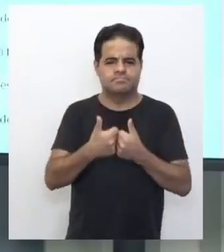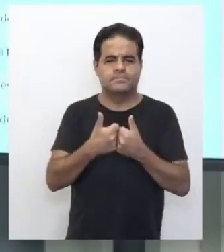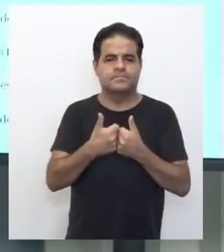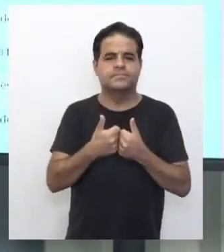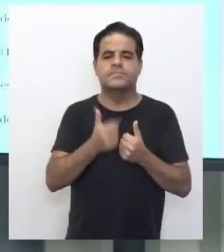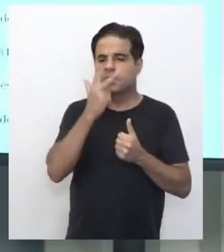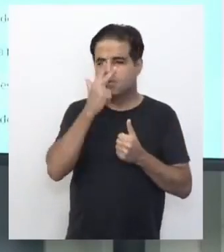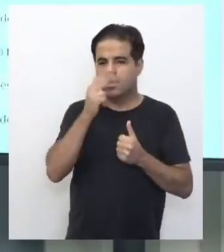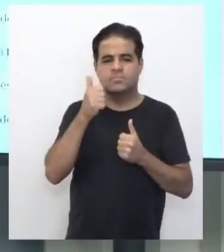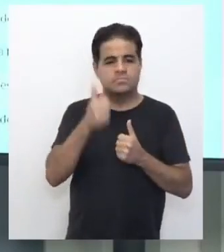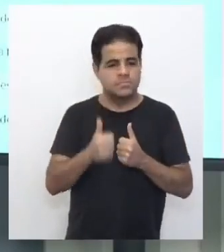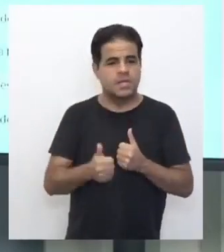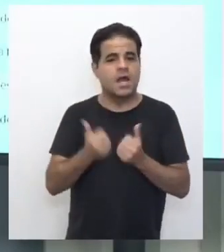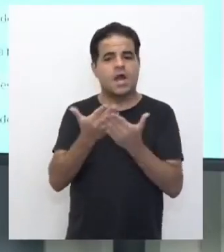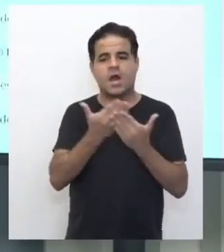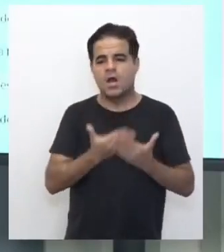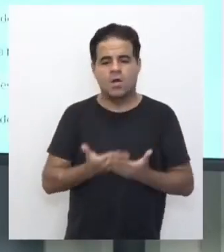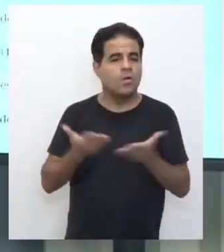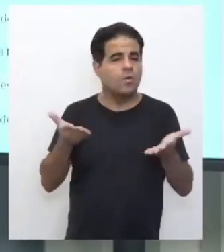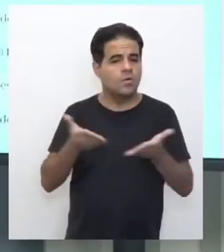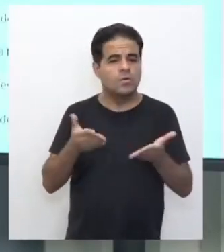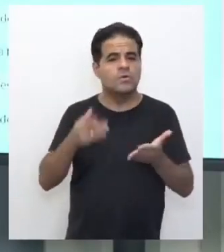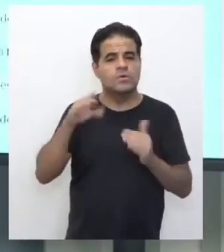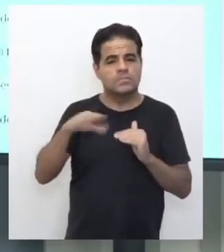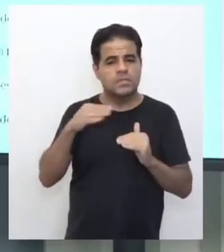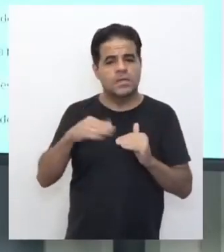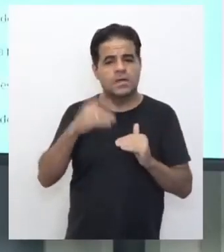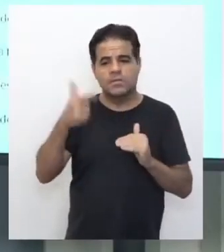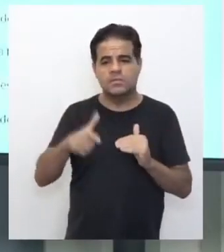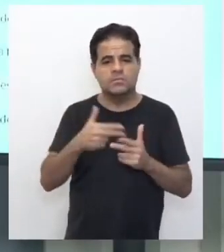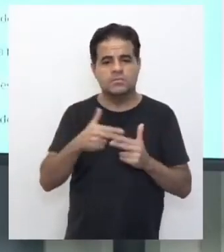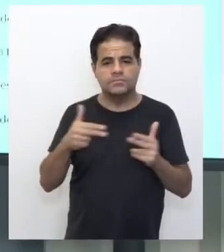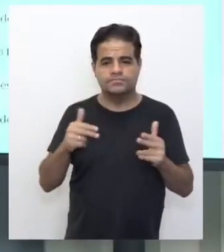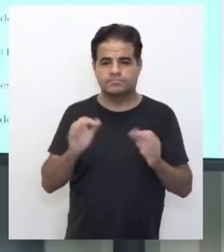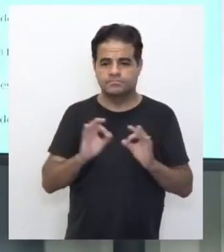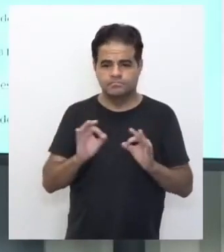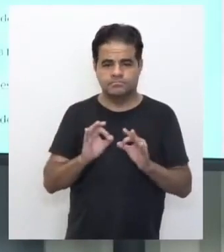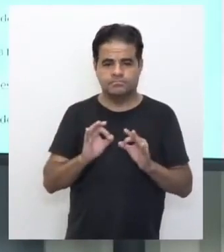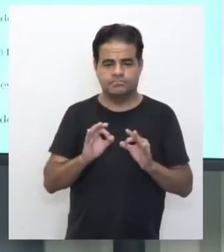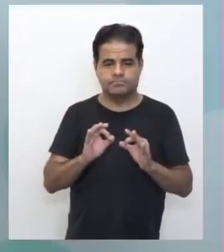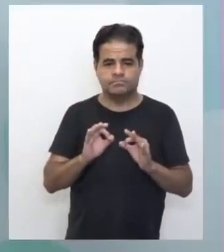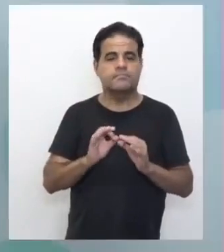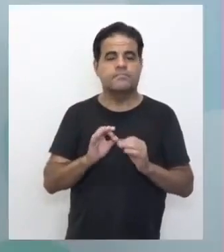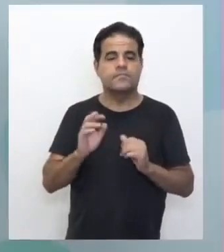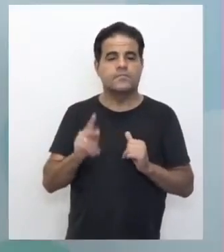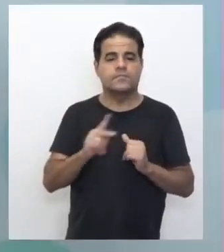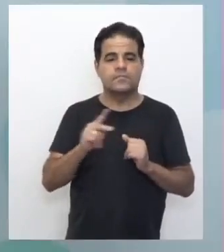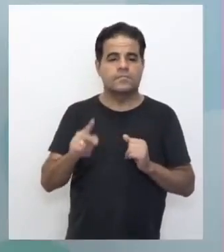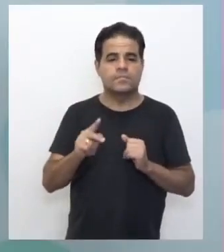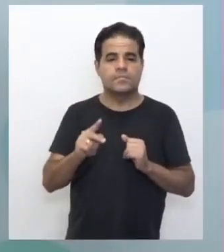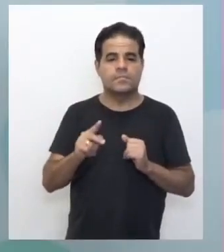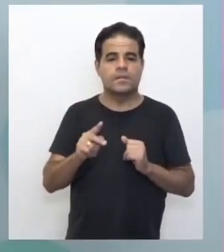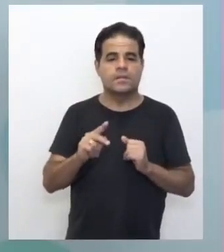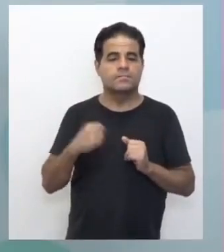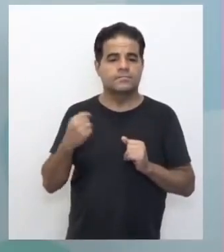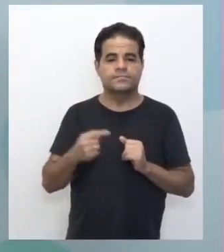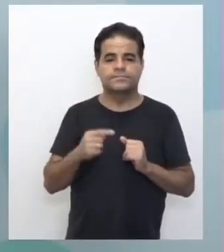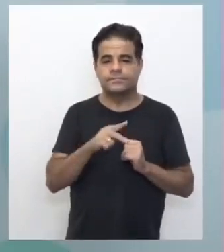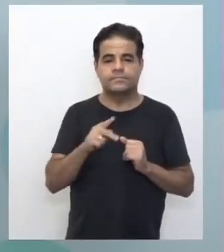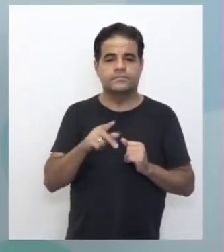eles mandaram muito bem na aula de hoje, né, Pro? Eles mandaram mais alguma coisa? Não. O Pro, né, elogiando os professores